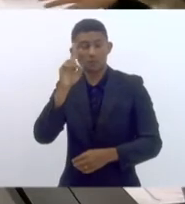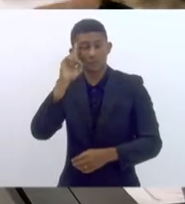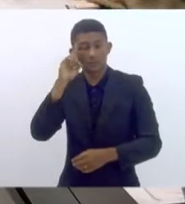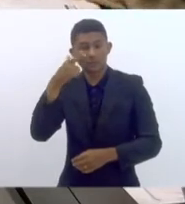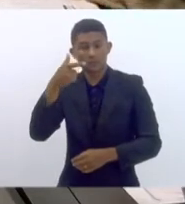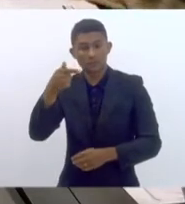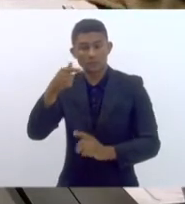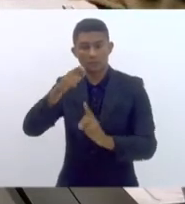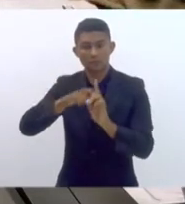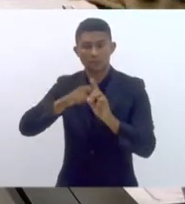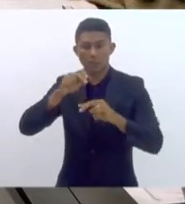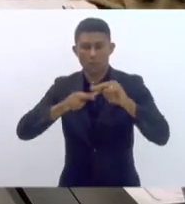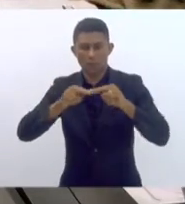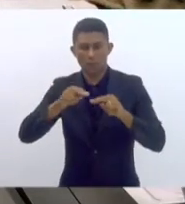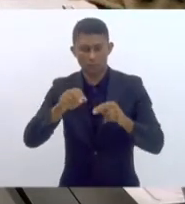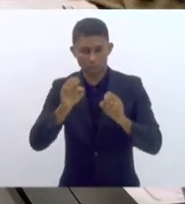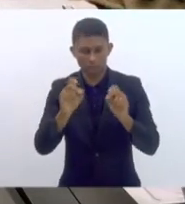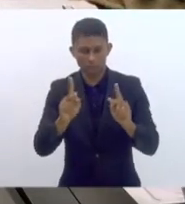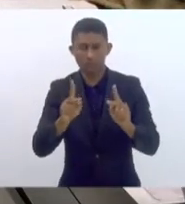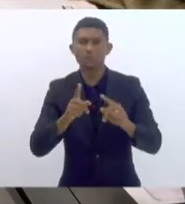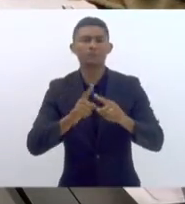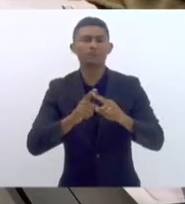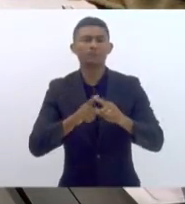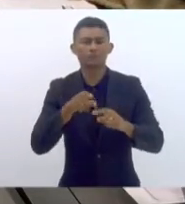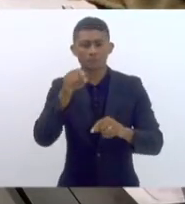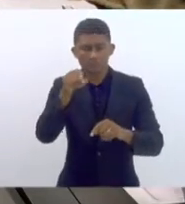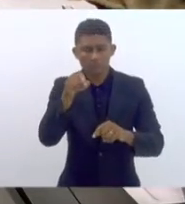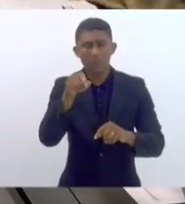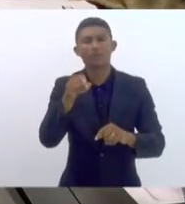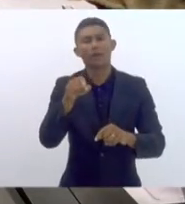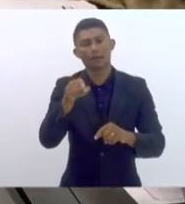verdade, essa outra página só está corrigindo